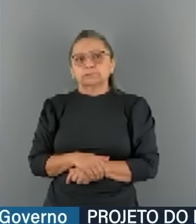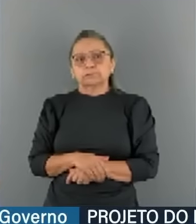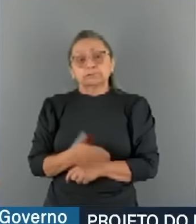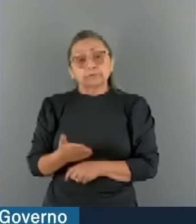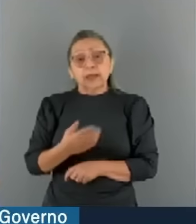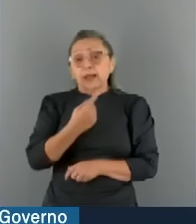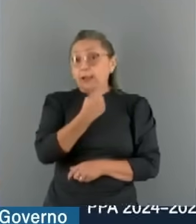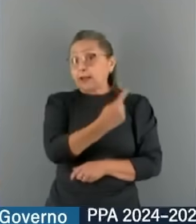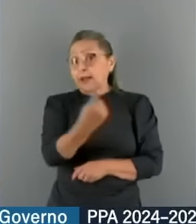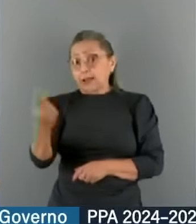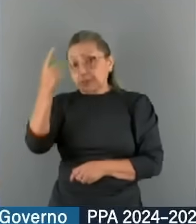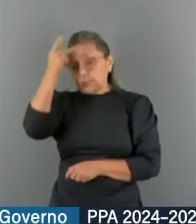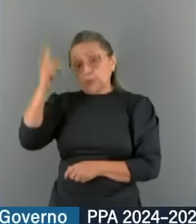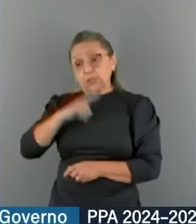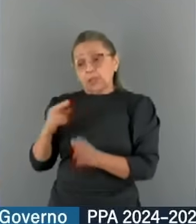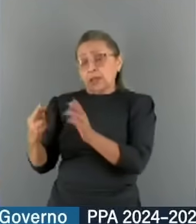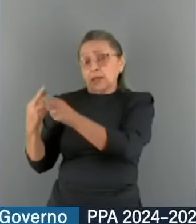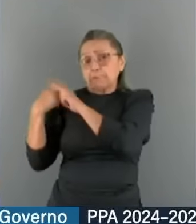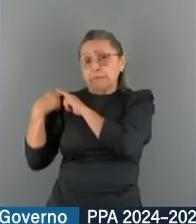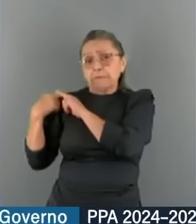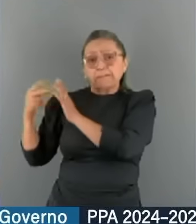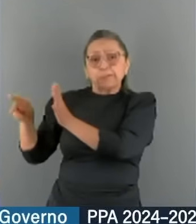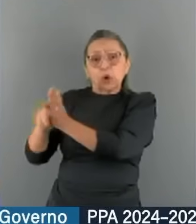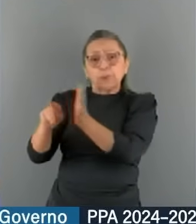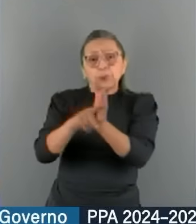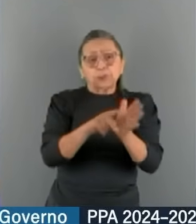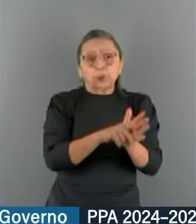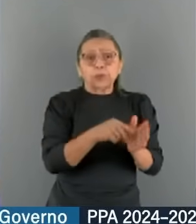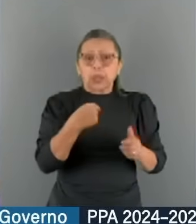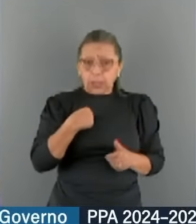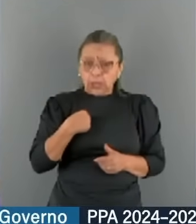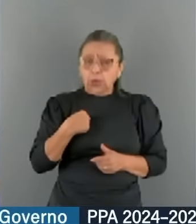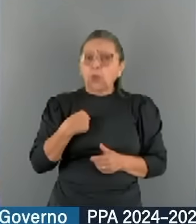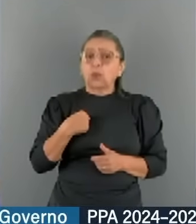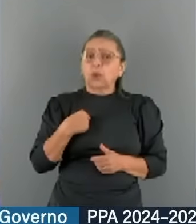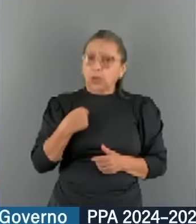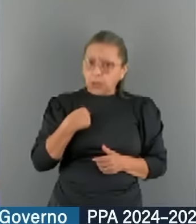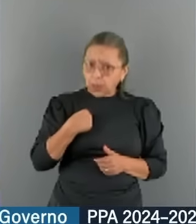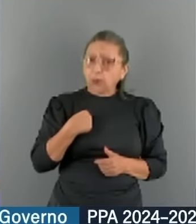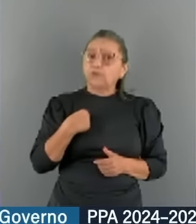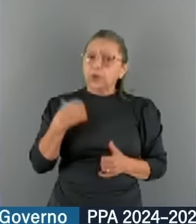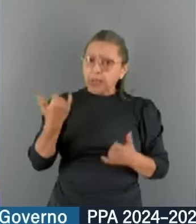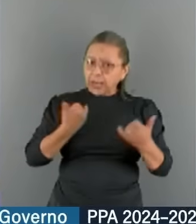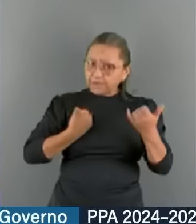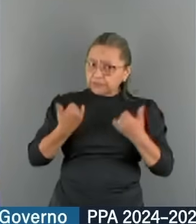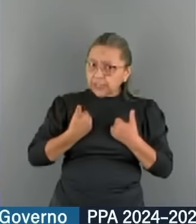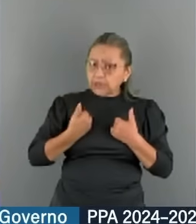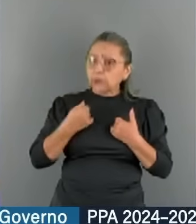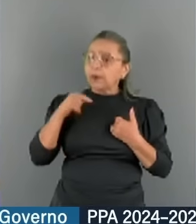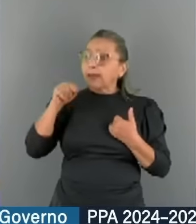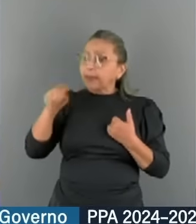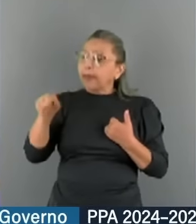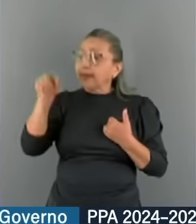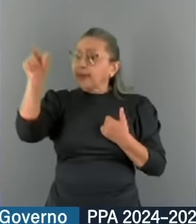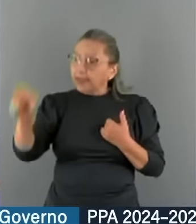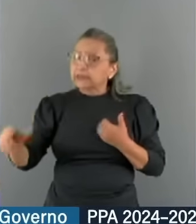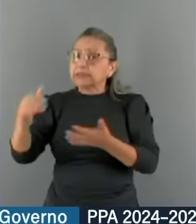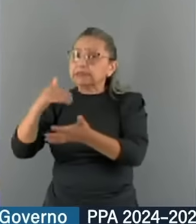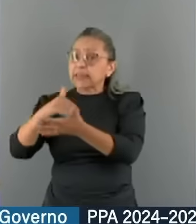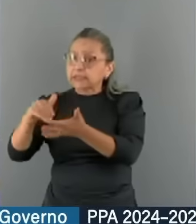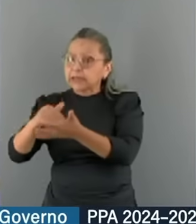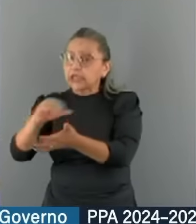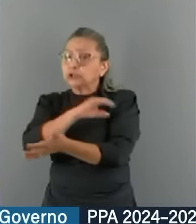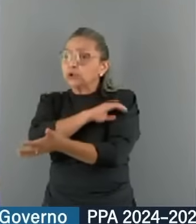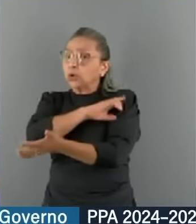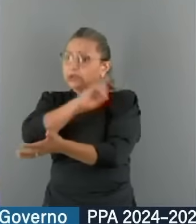cada um tem a sua responsabilidade. Como eu estava avisado, o secretário de Coordenação e Segurança Presidencial, que tem